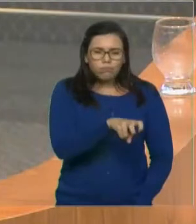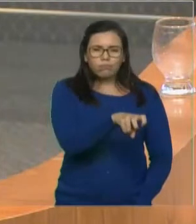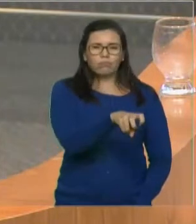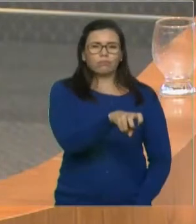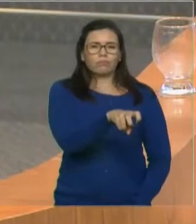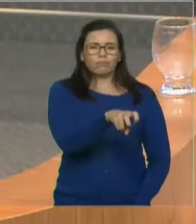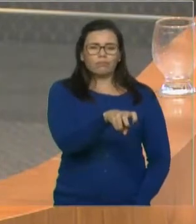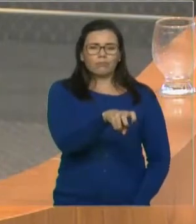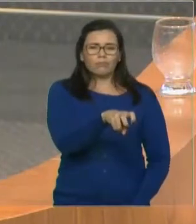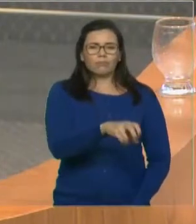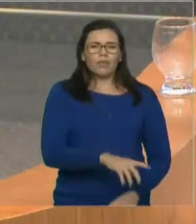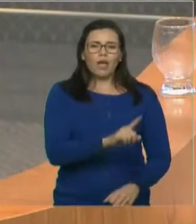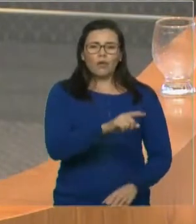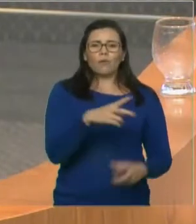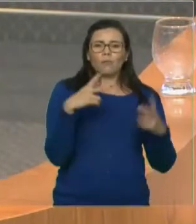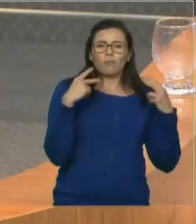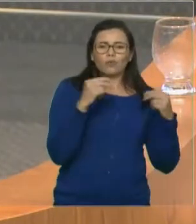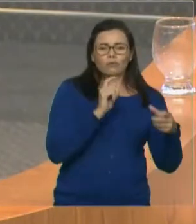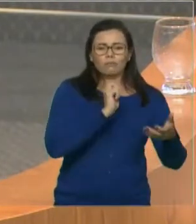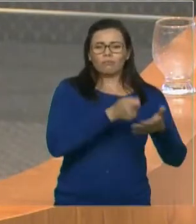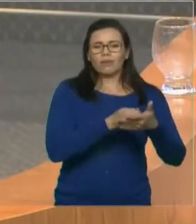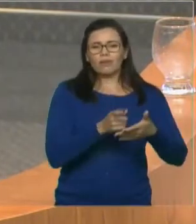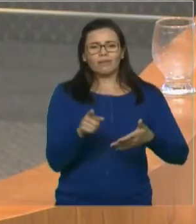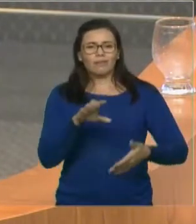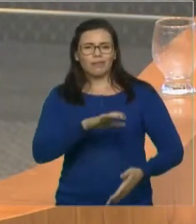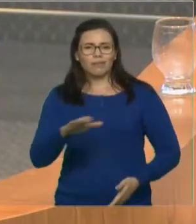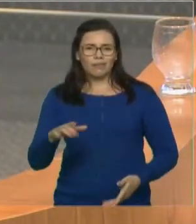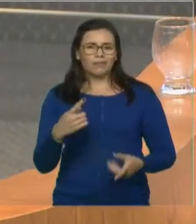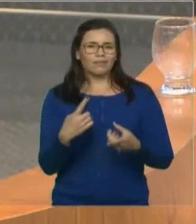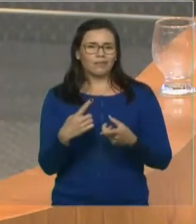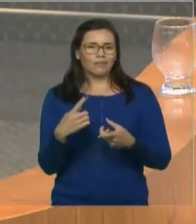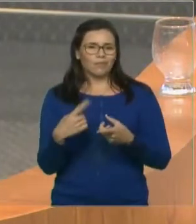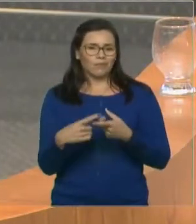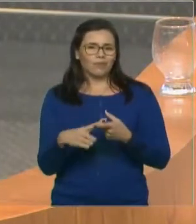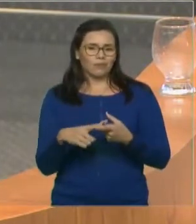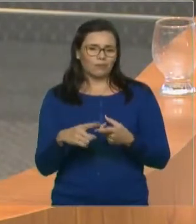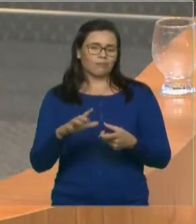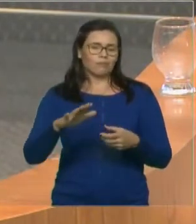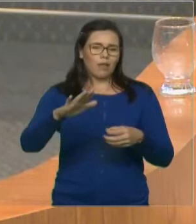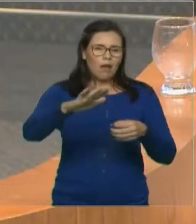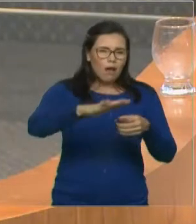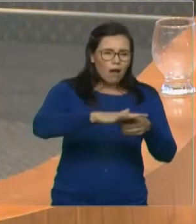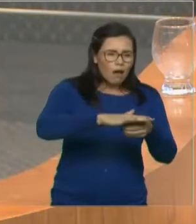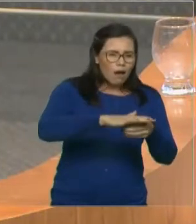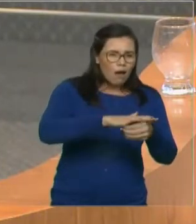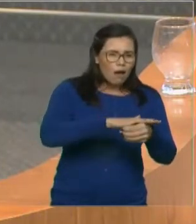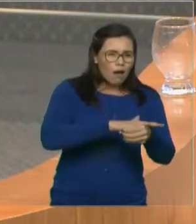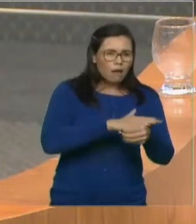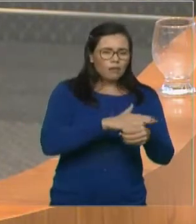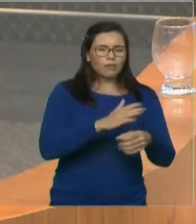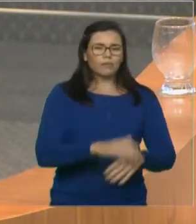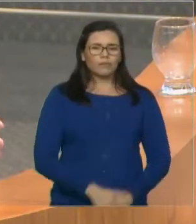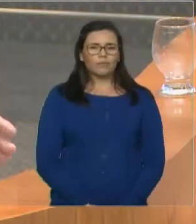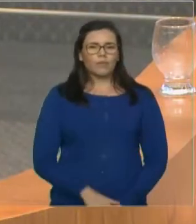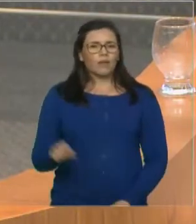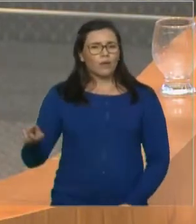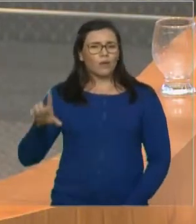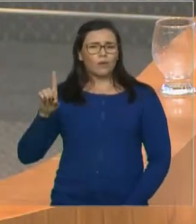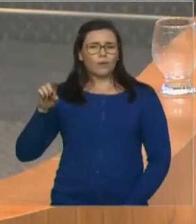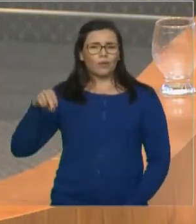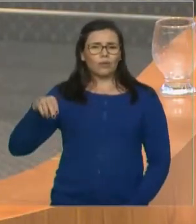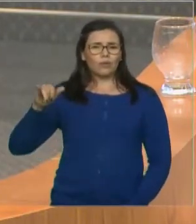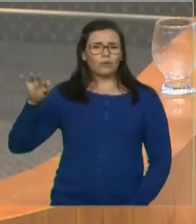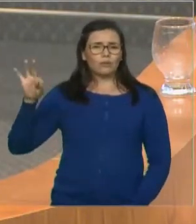custando quanto para os cofres públicos? Será se com esse recurso já não dava para trabalhar, por mais que o trecho fosse